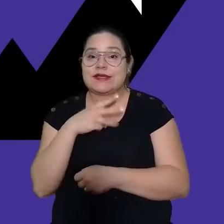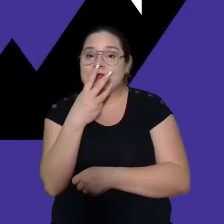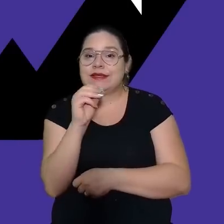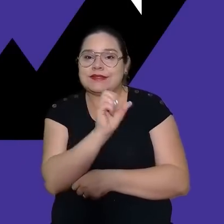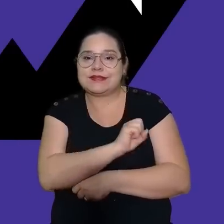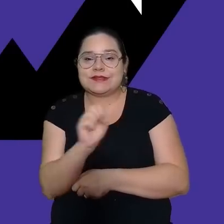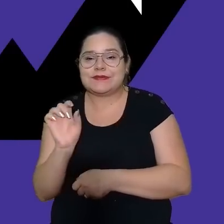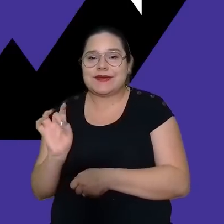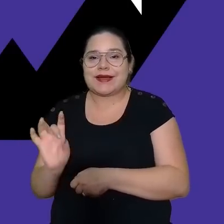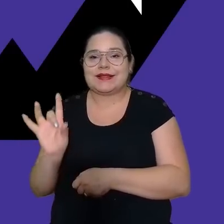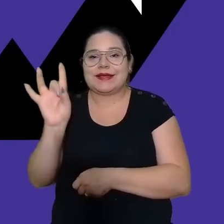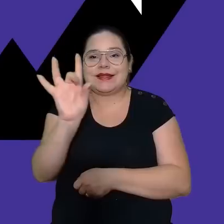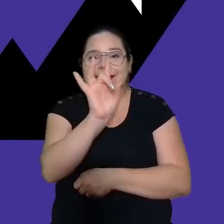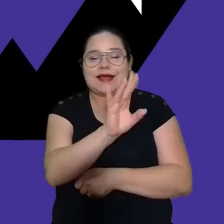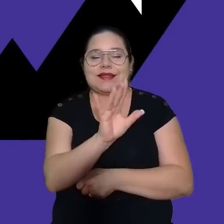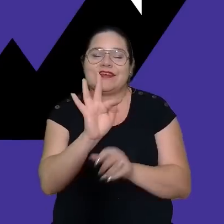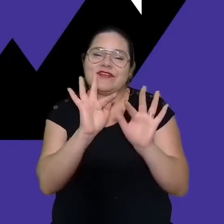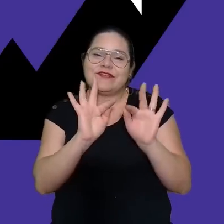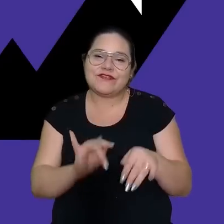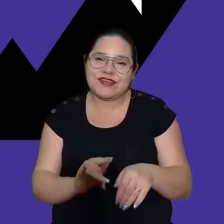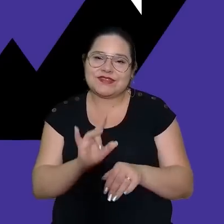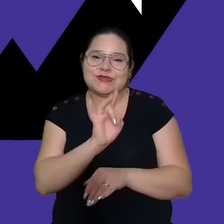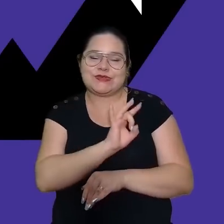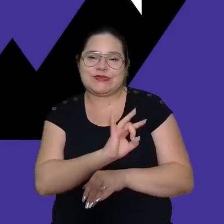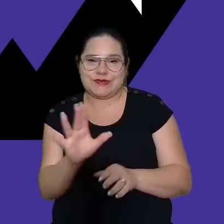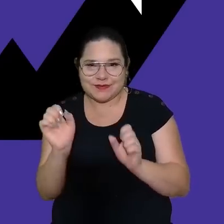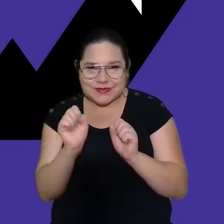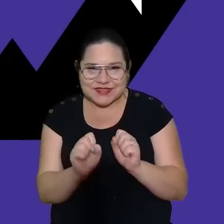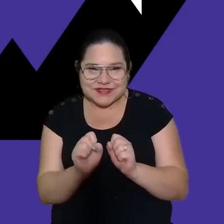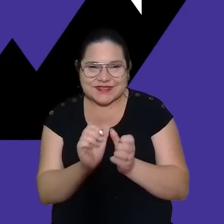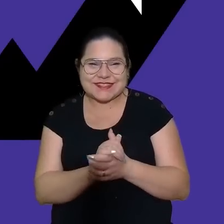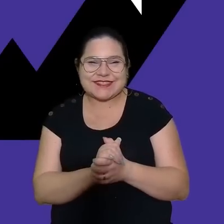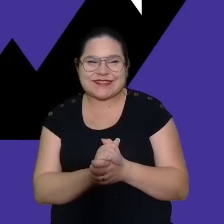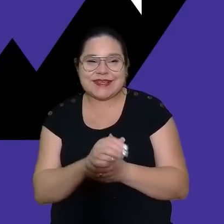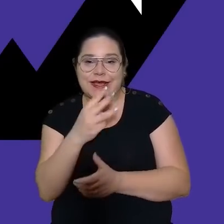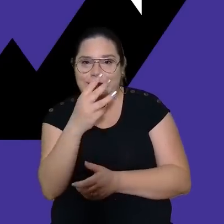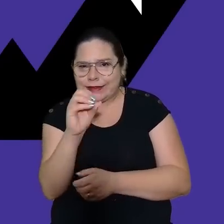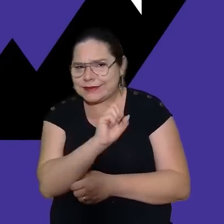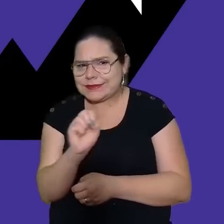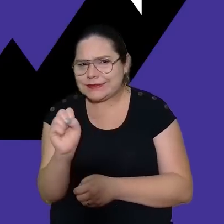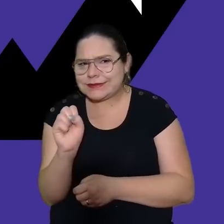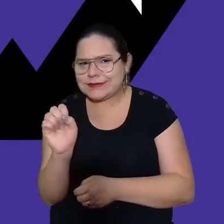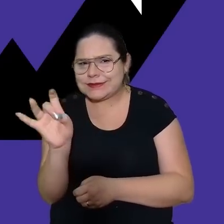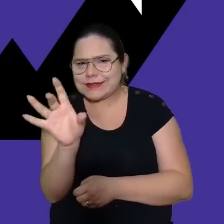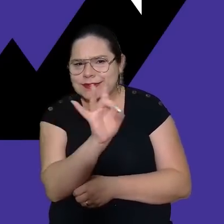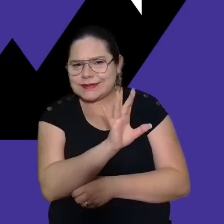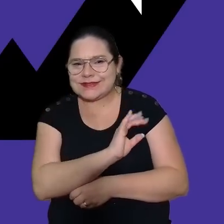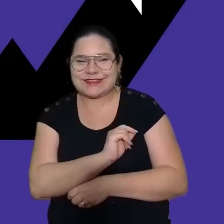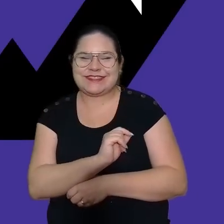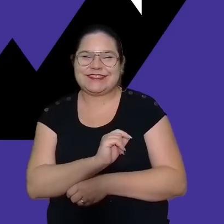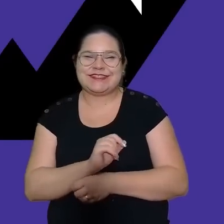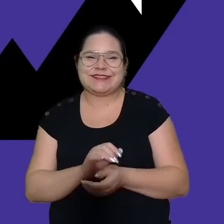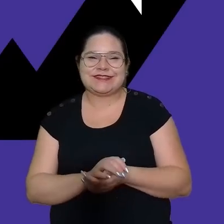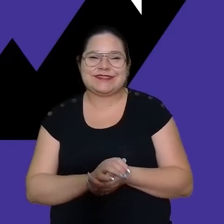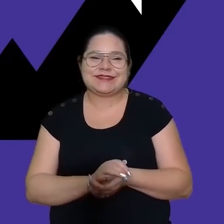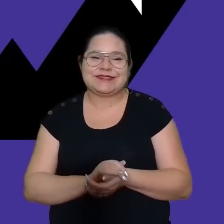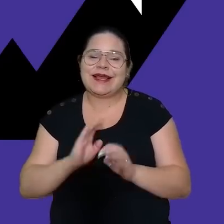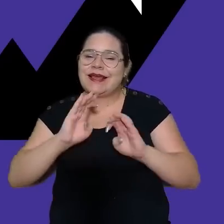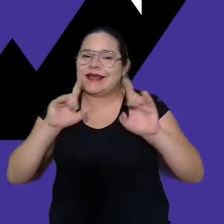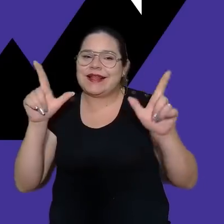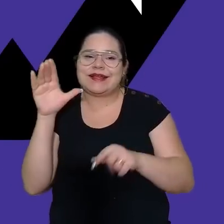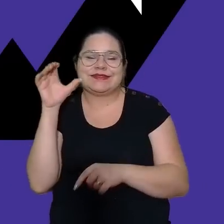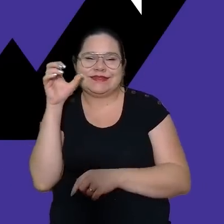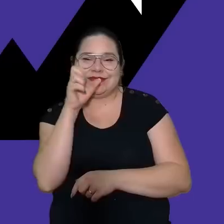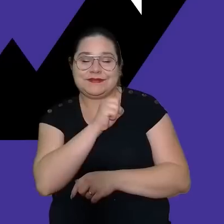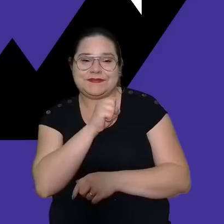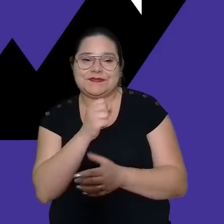para considerações finais. É possível, gente? Em 30 segundos cada um? Rapidamente, claro.